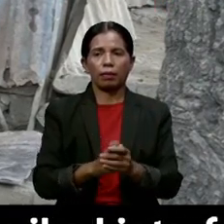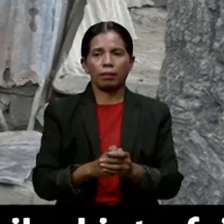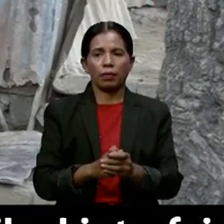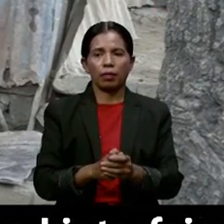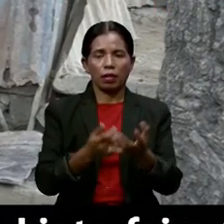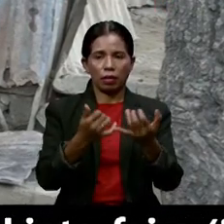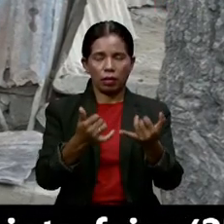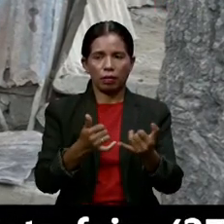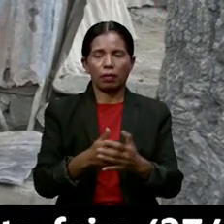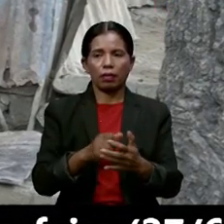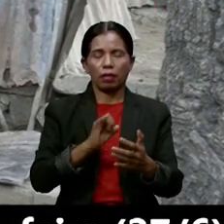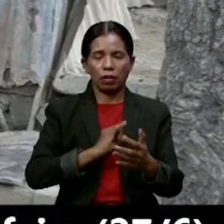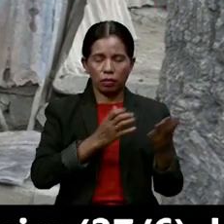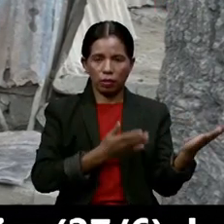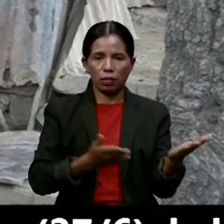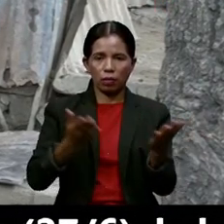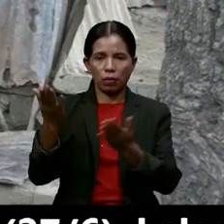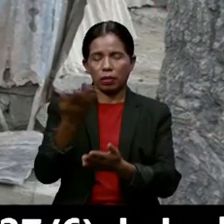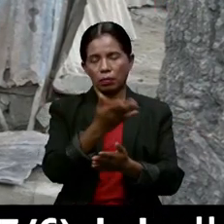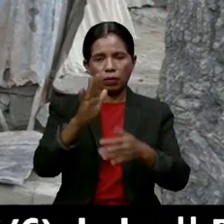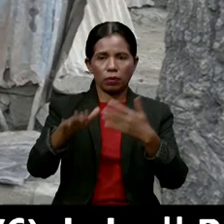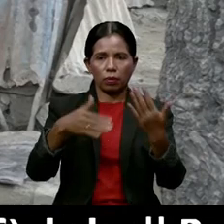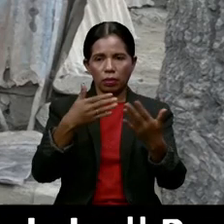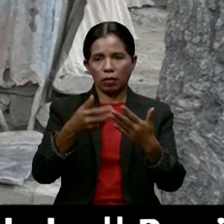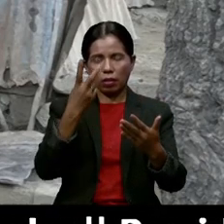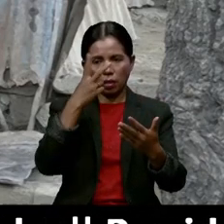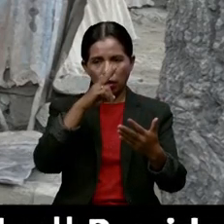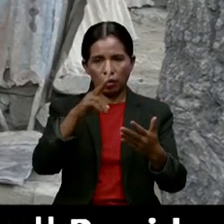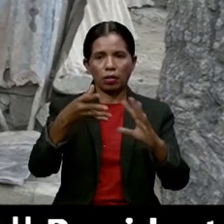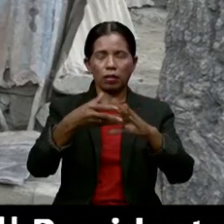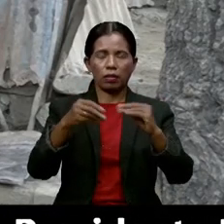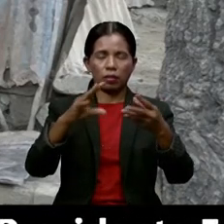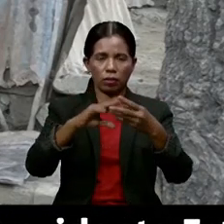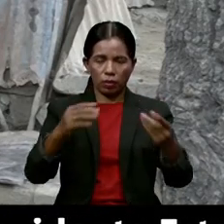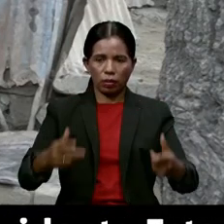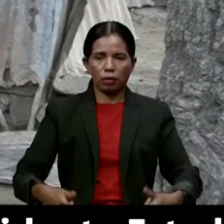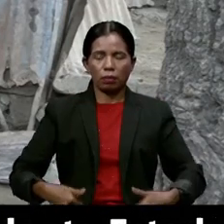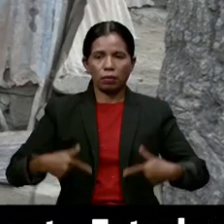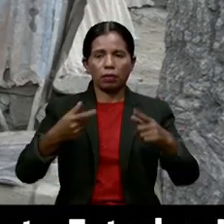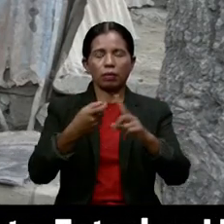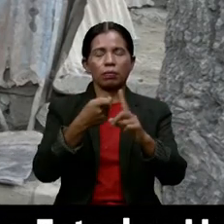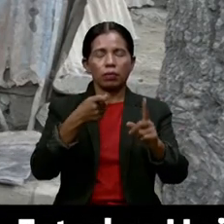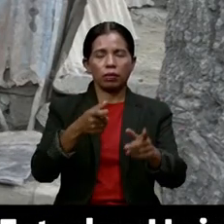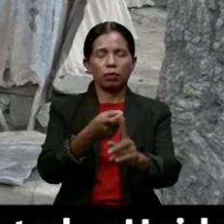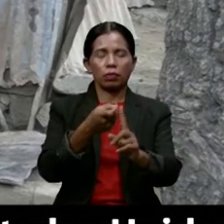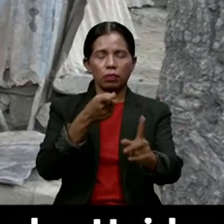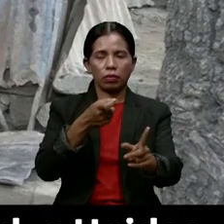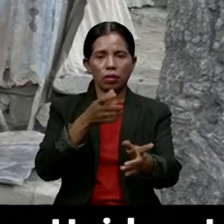hin. Hau selori ita bot sira acompanha história Moris, Rússia Bofeto,